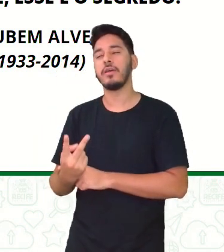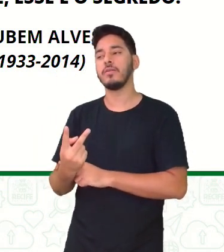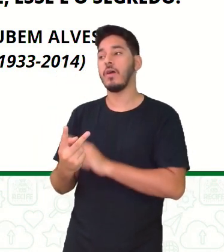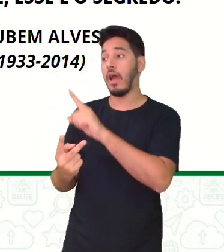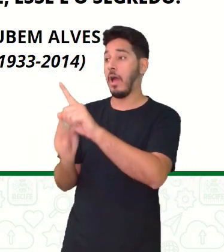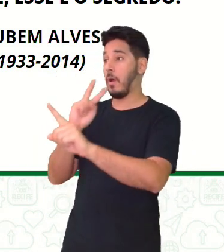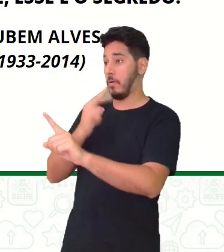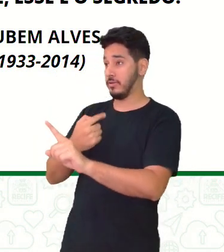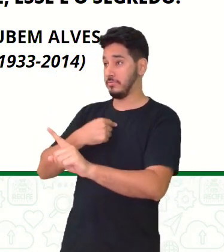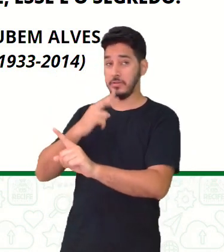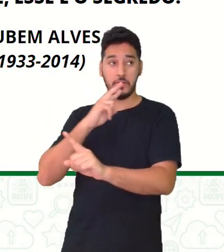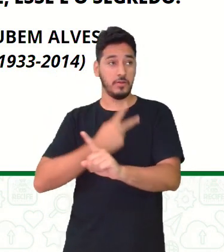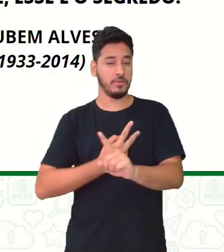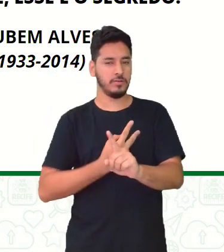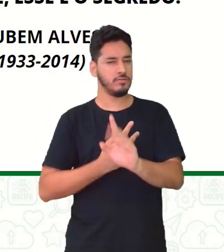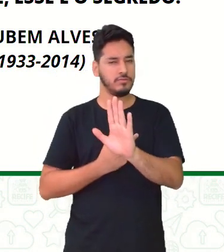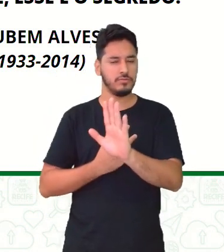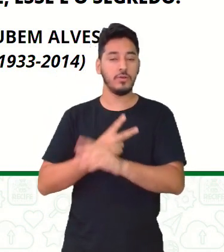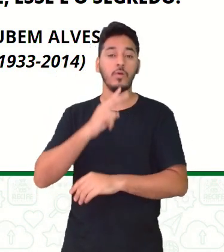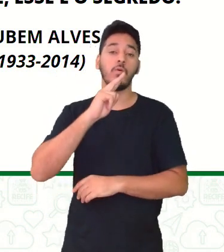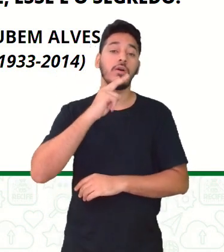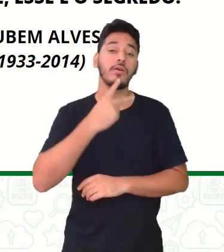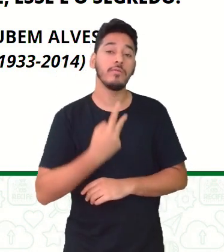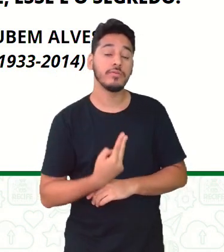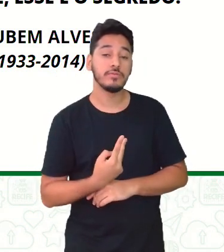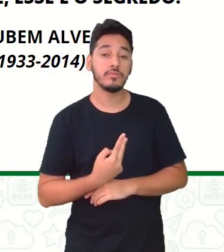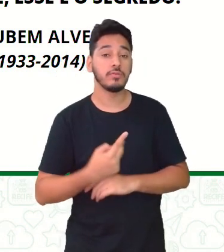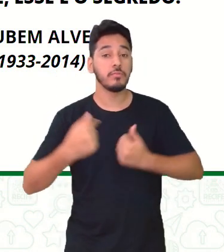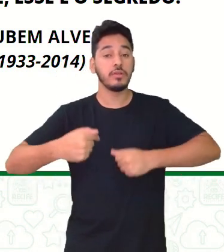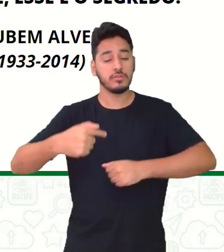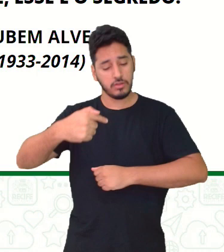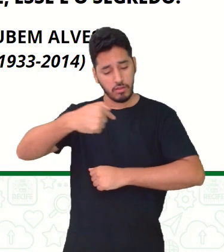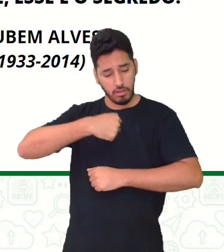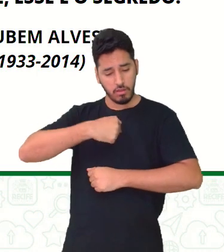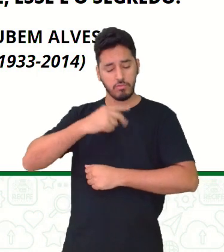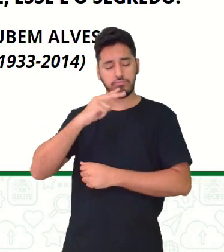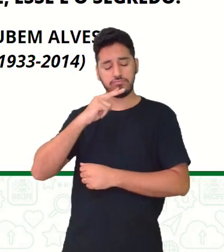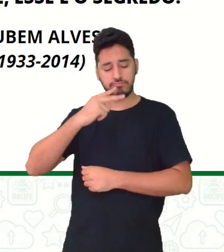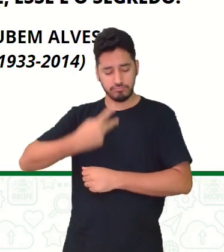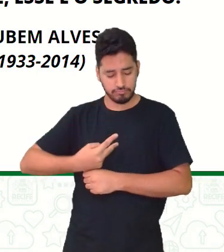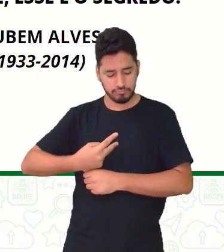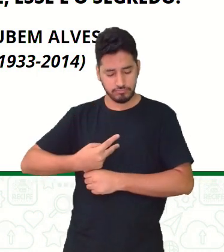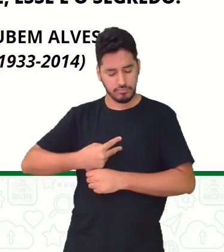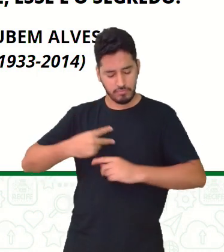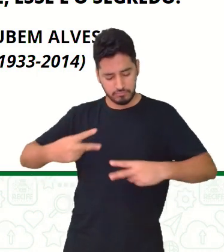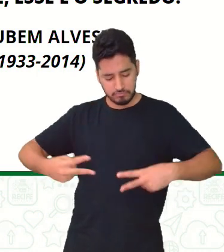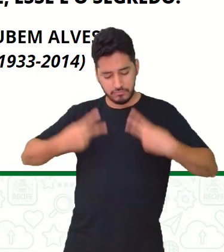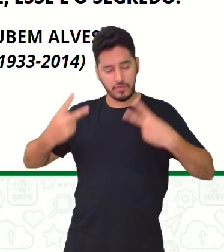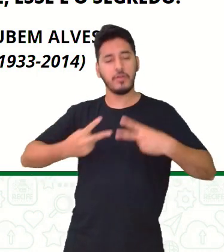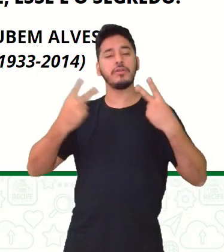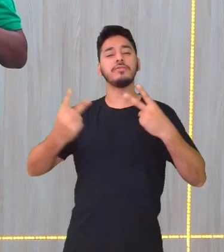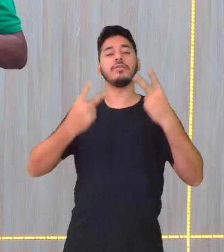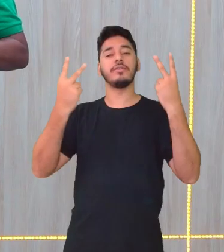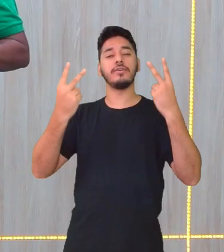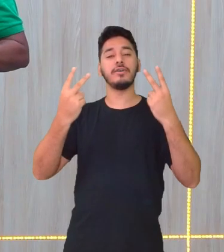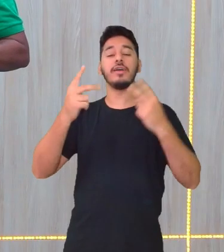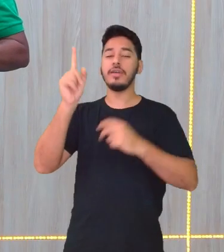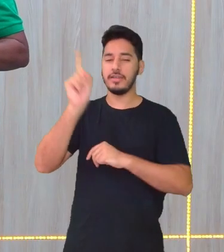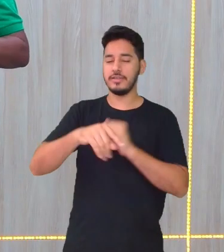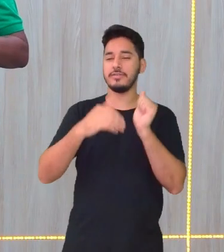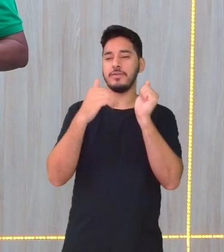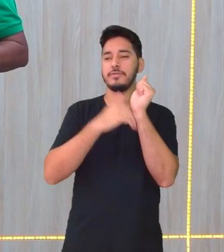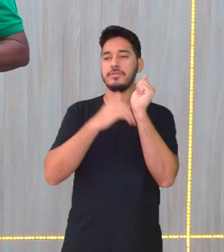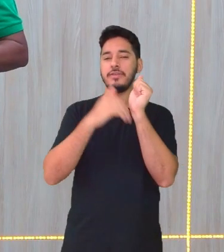alheio. O reconhecimento deve partir de você, autovalorizar-se. Esse é o